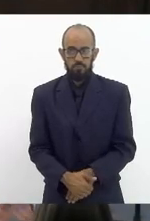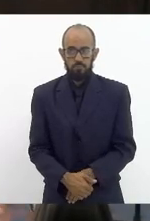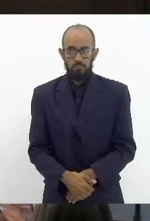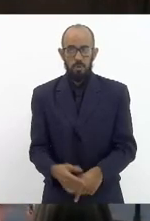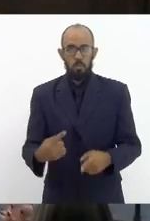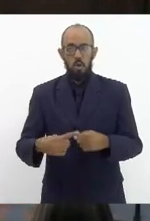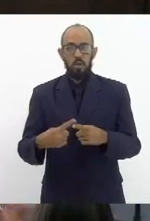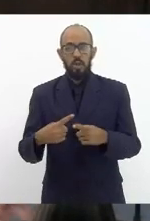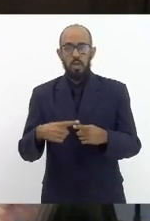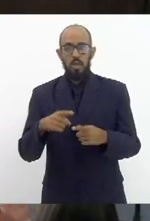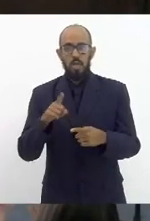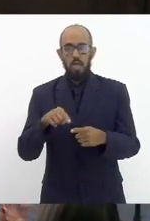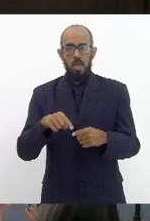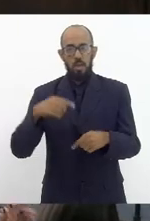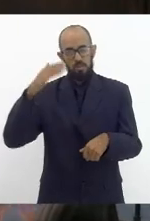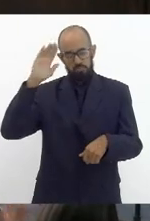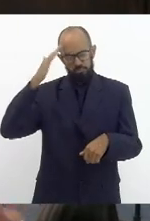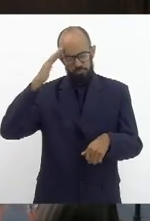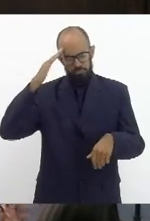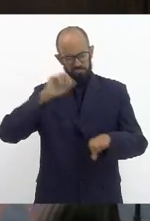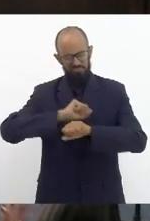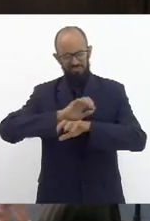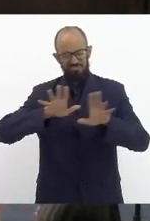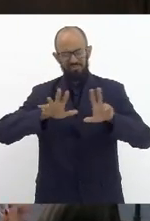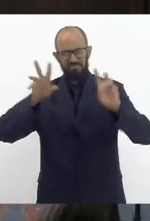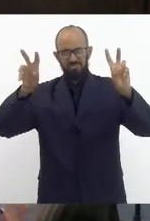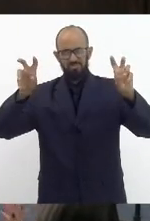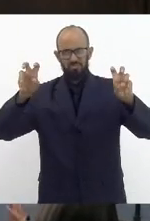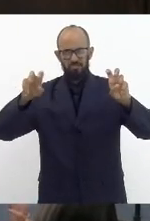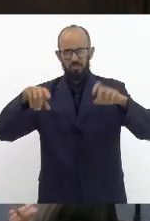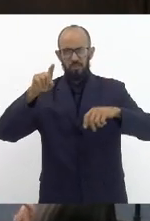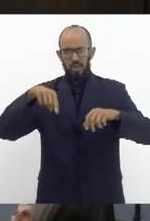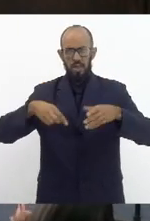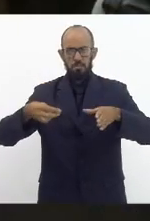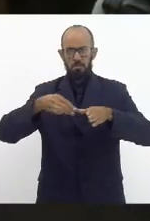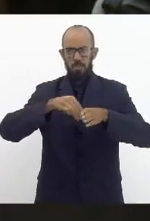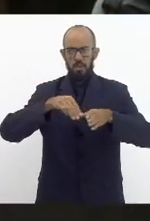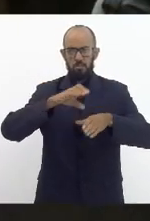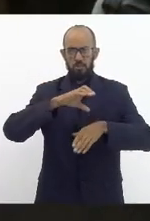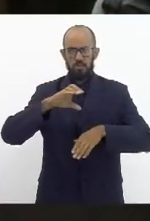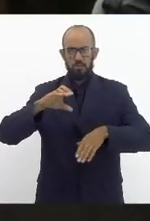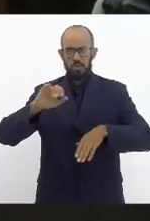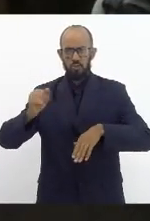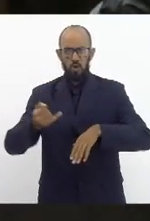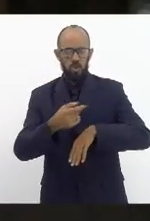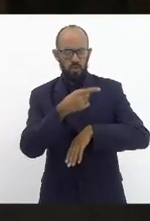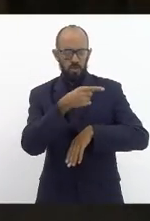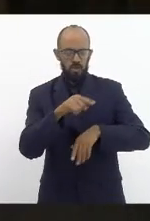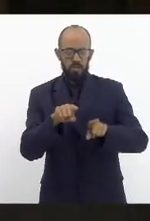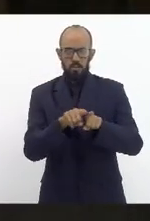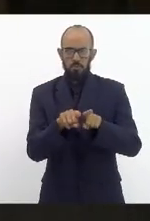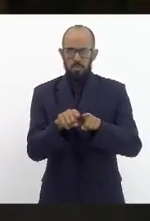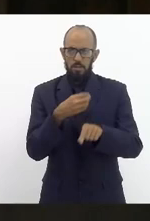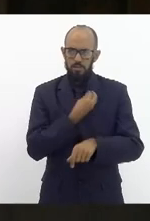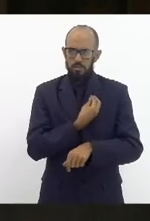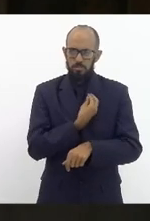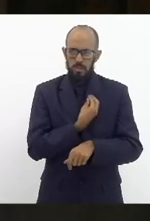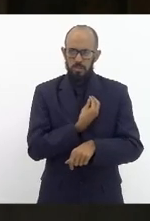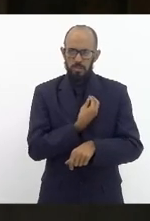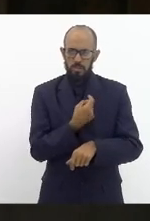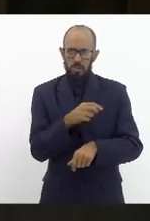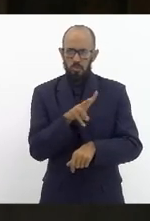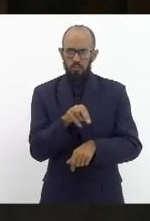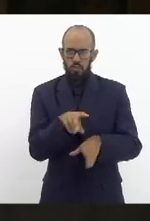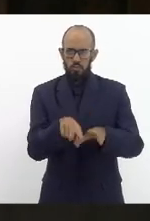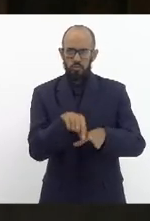Porque é um entendedor do tema, é membro da CCJ, como eu sou presidente, ele é membro, e eu vou